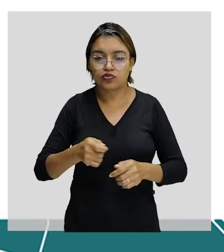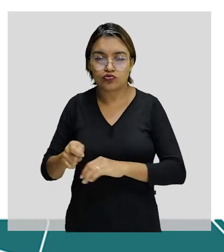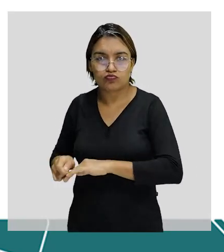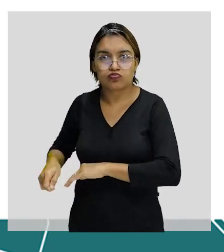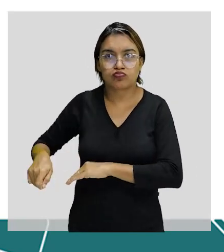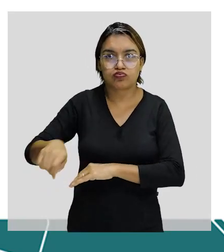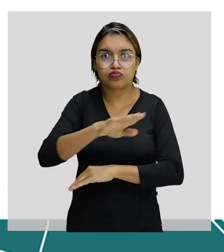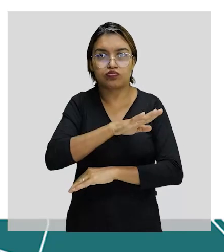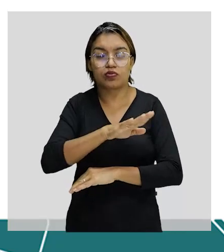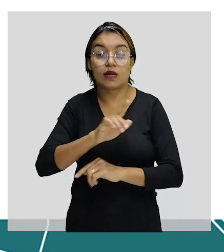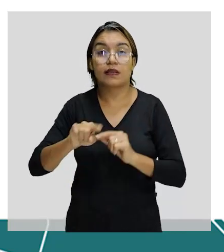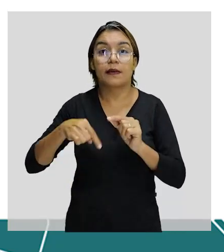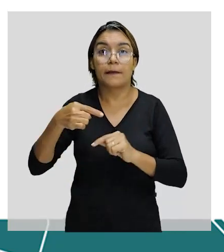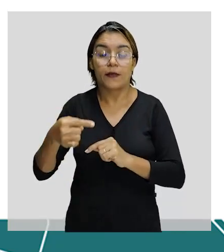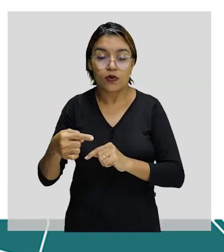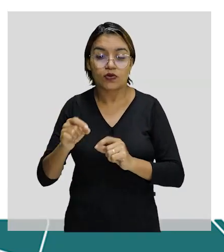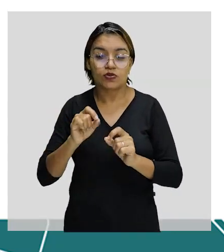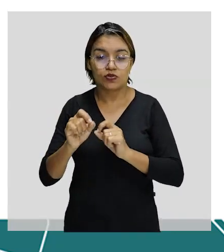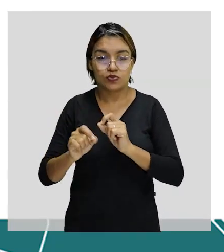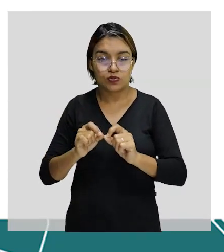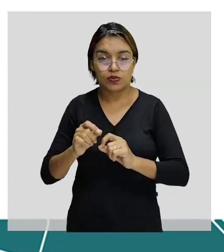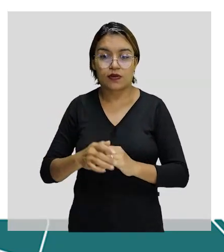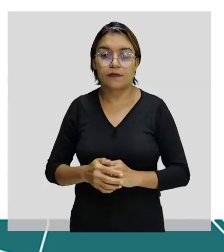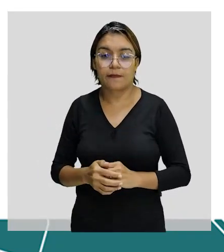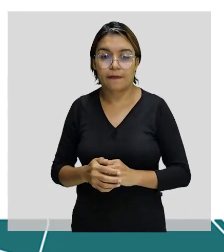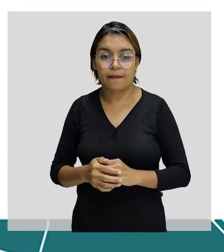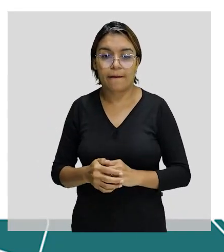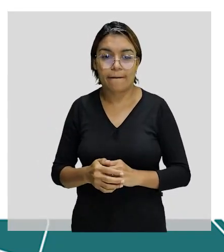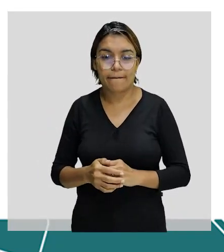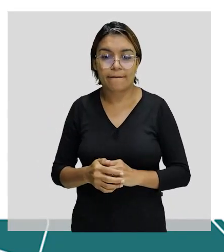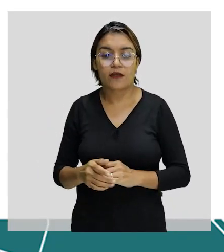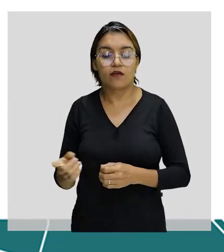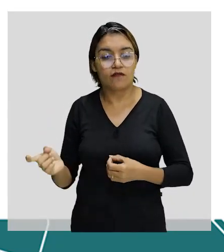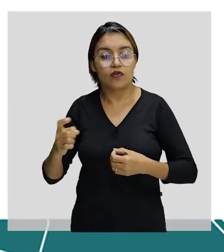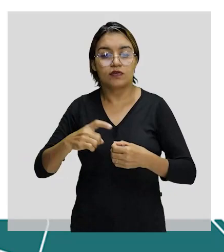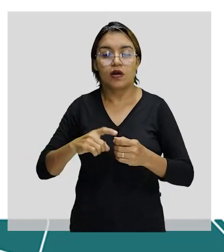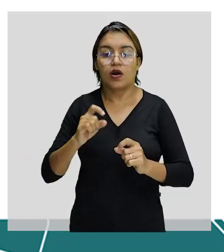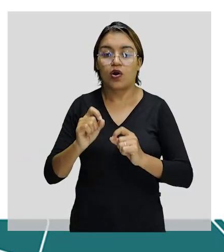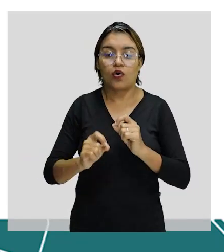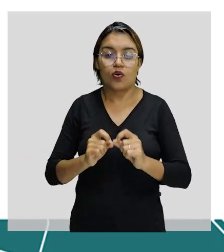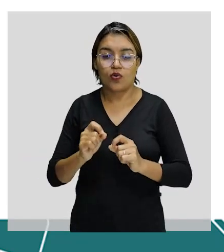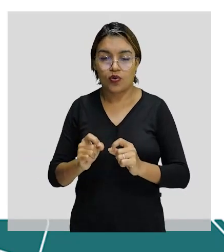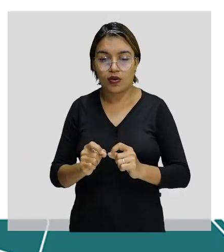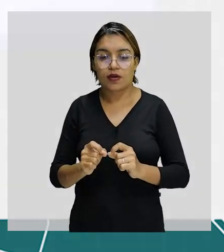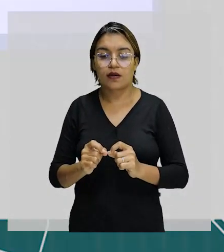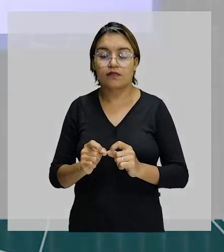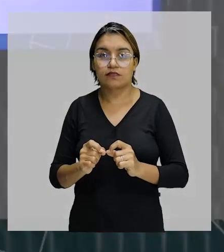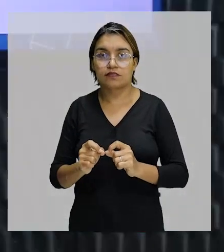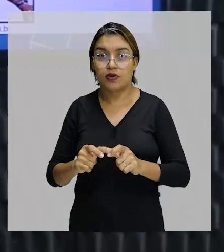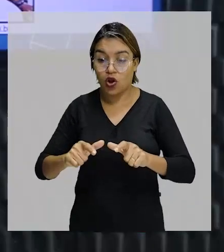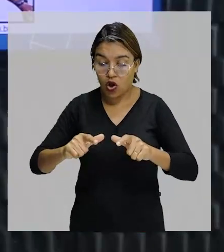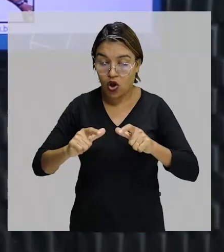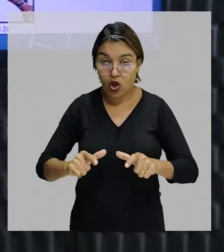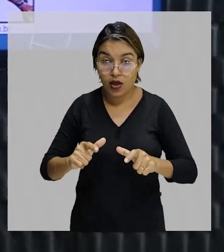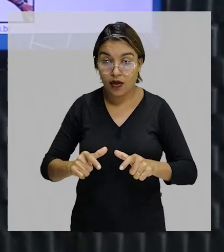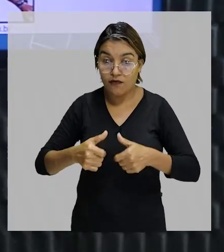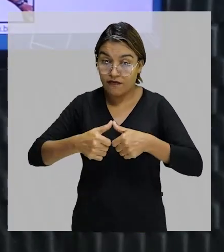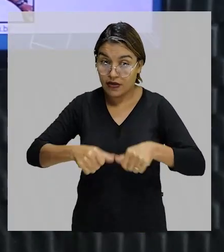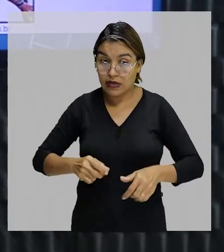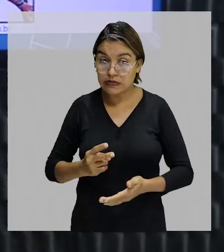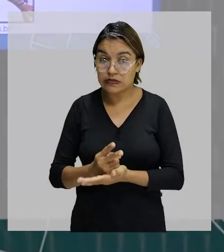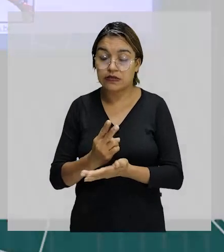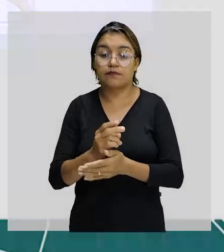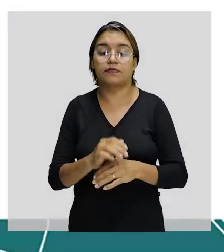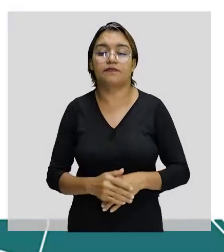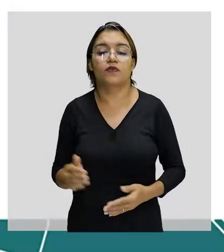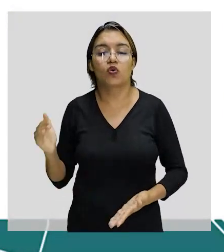fase que tem? A reversão. Aquele objetivo, reversão, recuperação, para não sair daquela área de lançamento. E